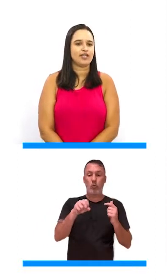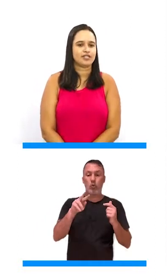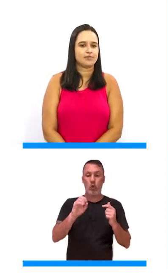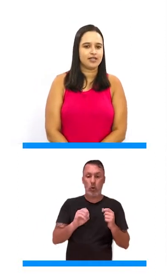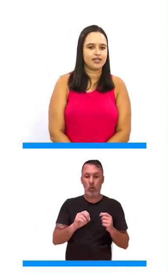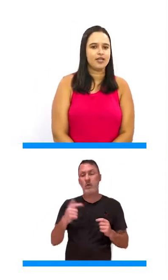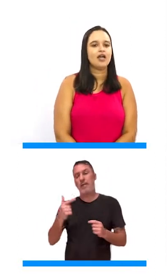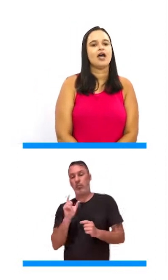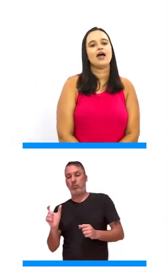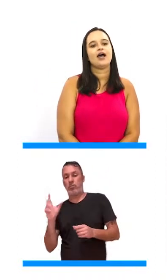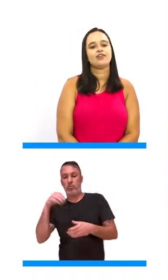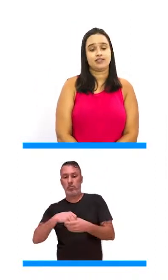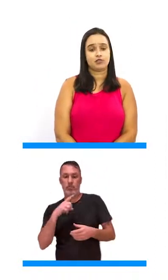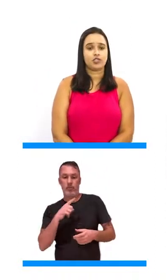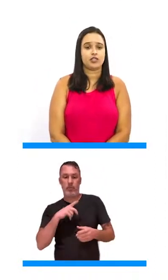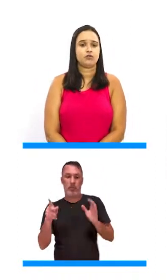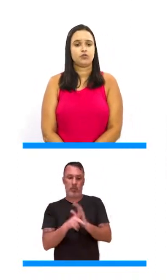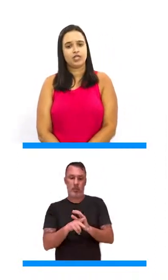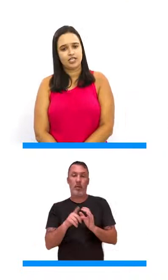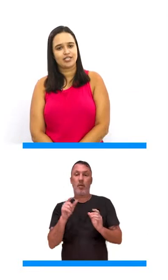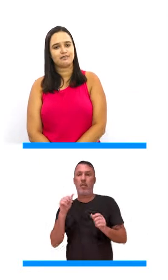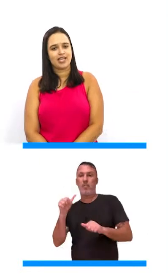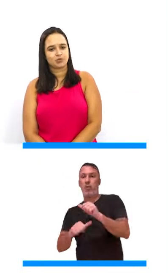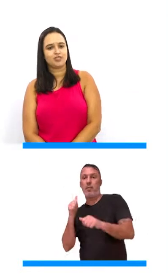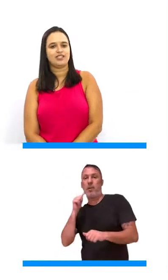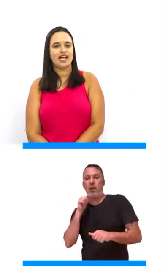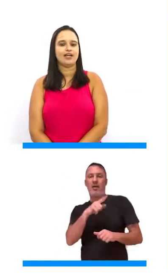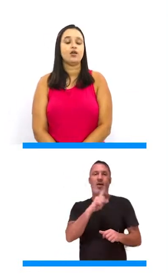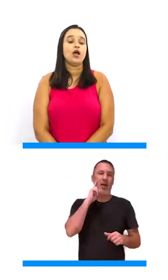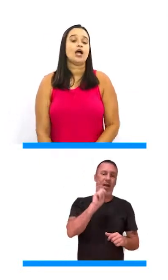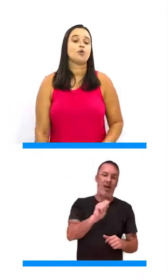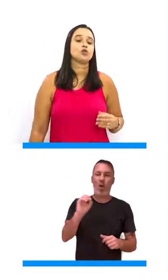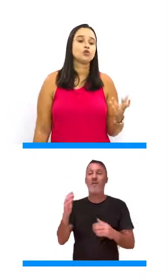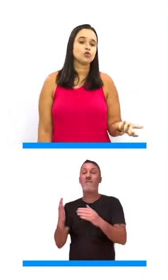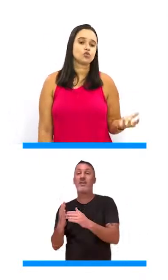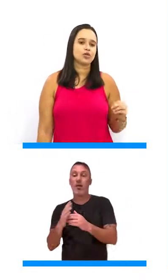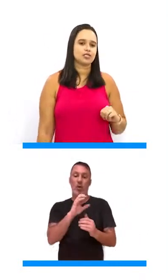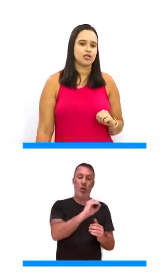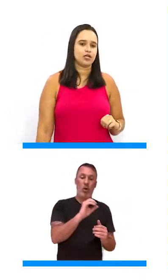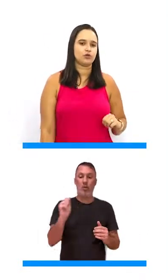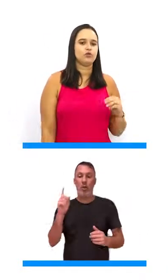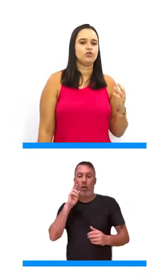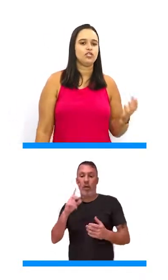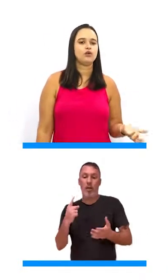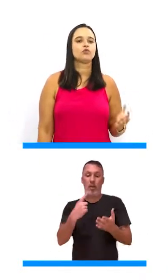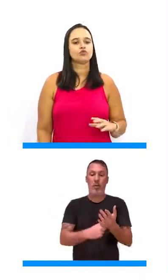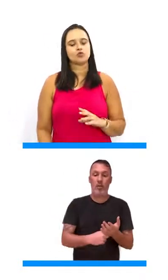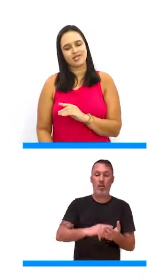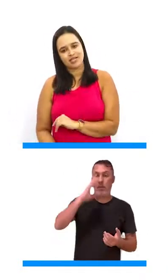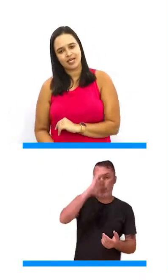vai receber aí a flexão de gênero. Clínica médico dentária. Acordo luso-brasileiro.